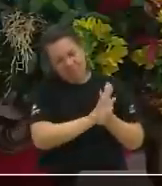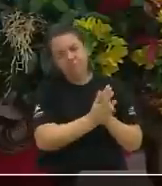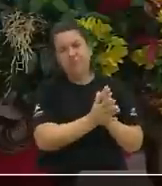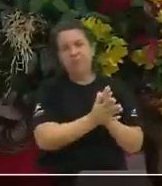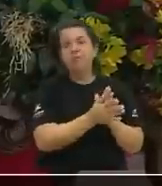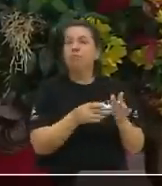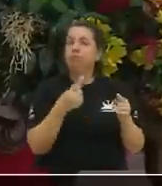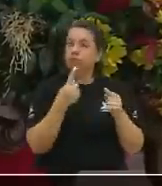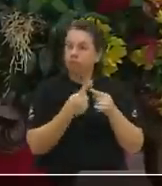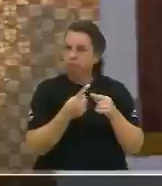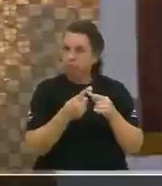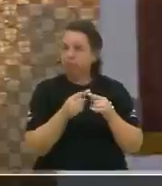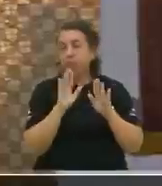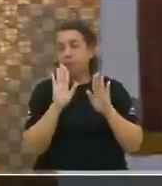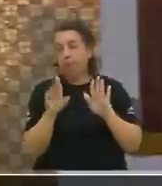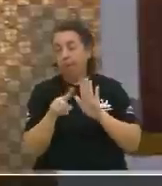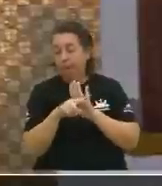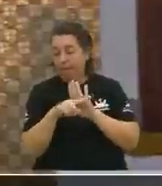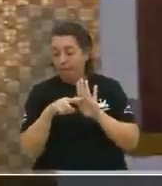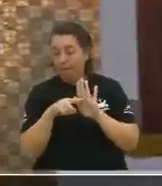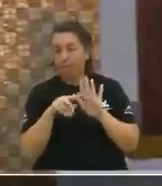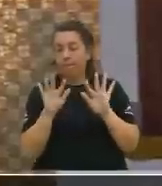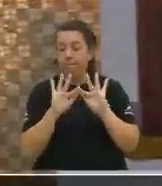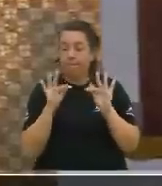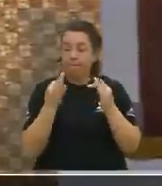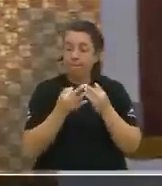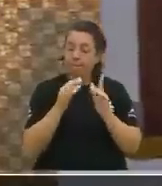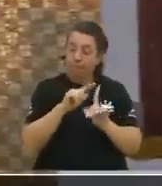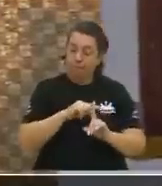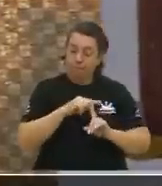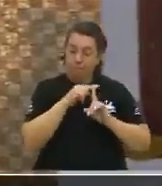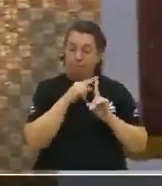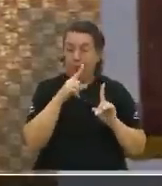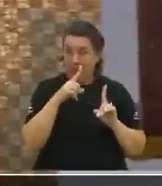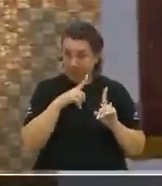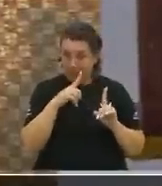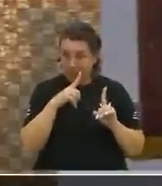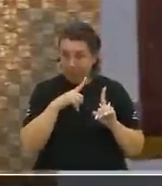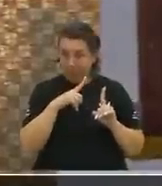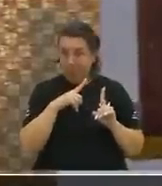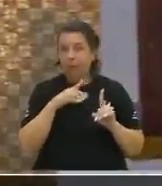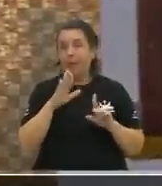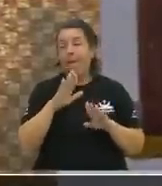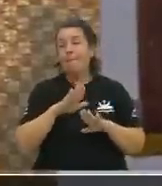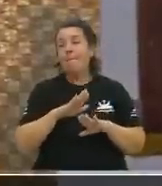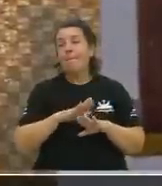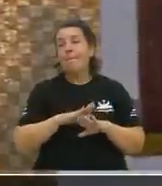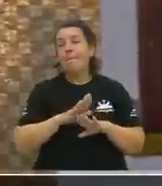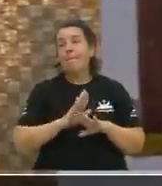Porque quanto menos famílias cristãs tiverem, mais fácil é para dominar.